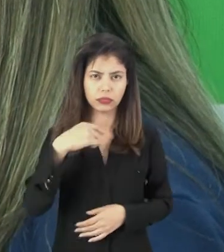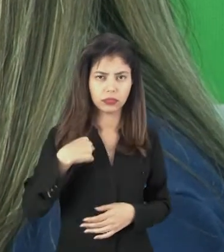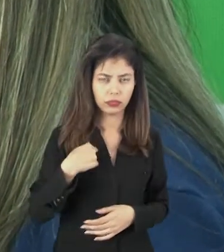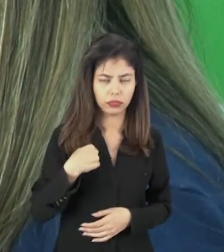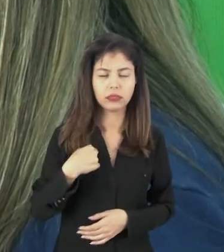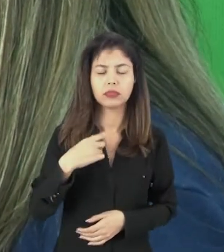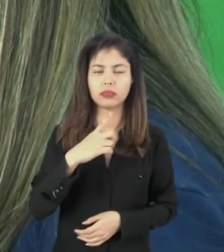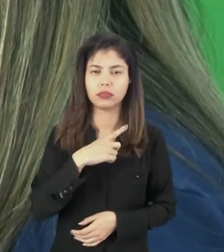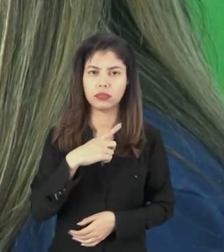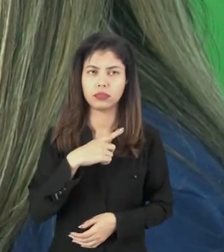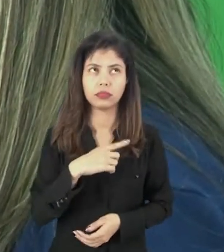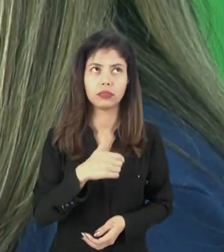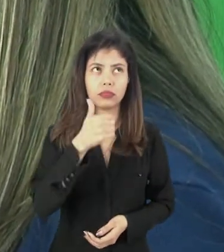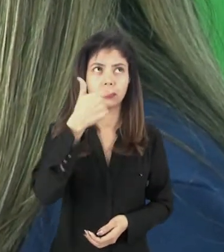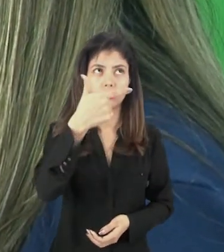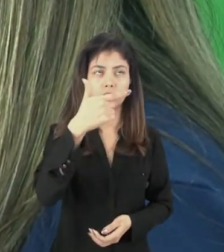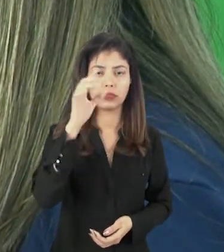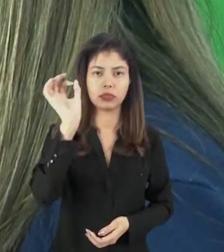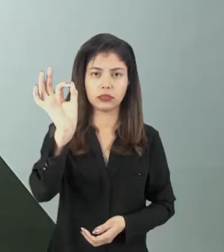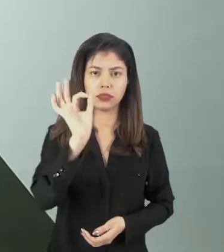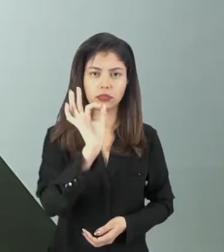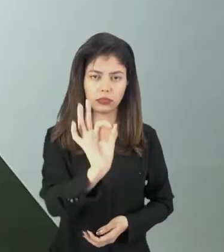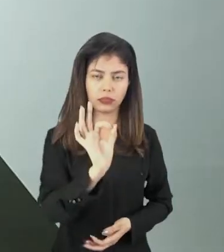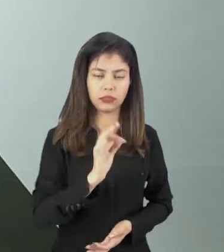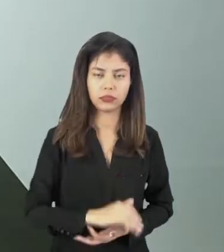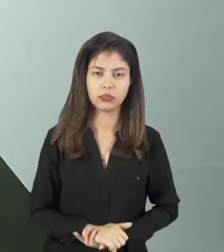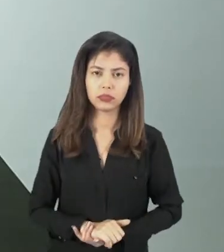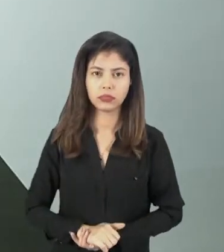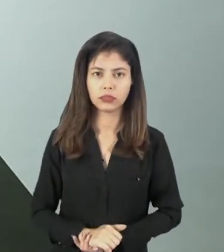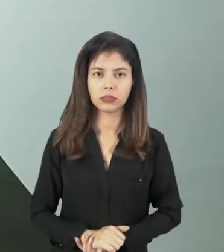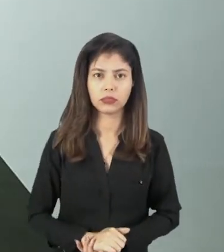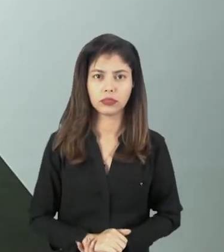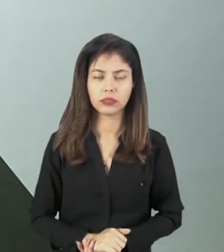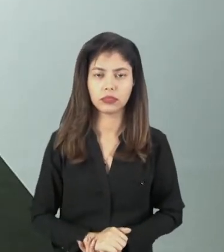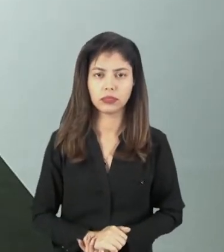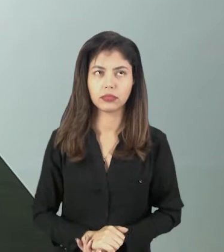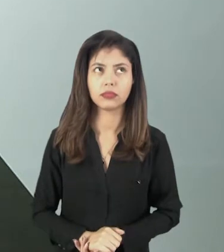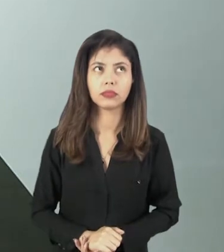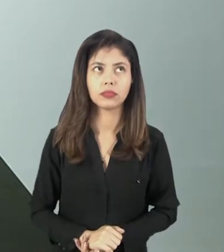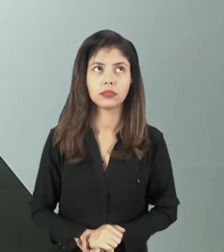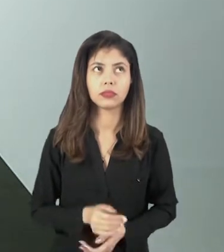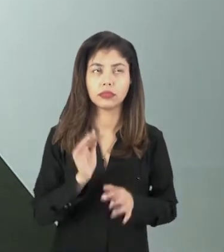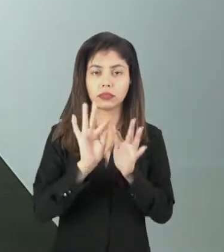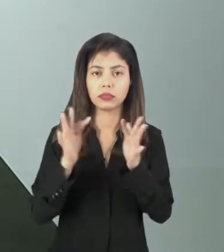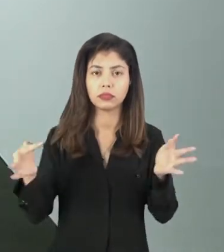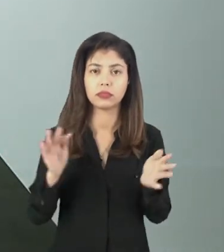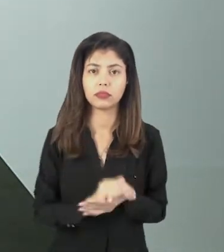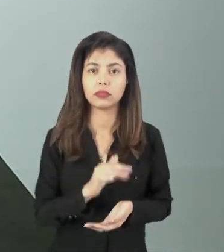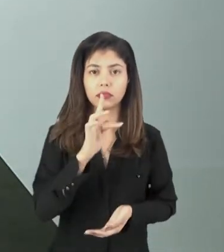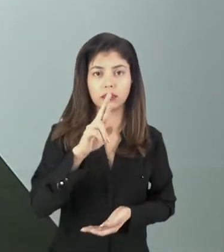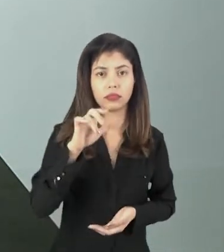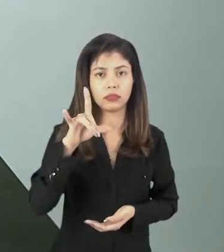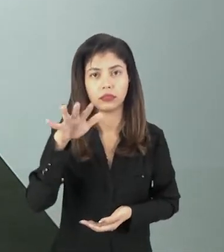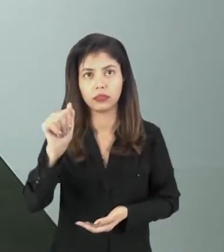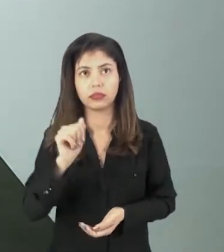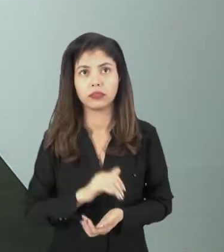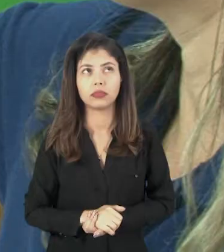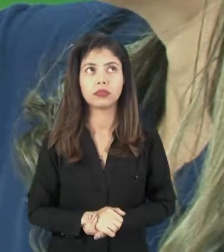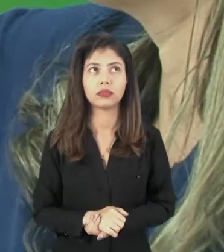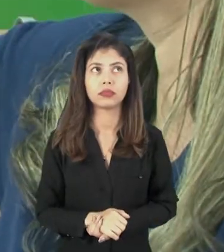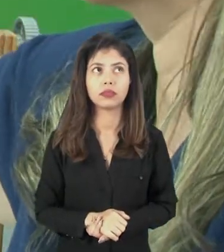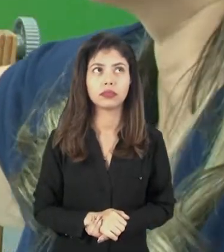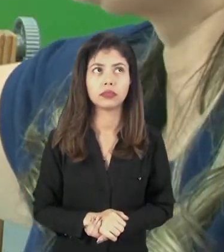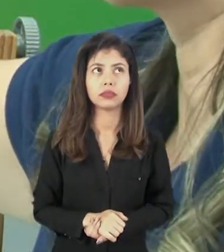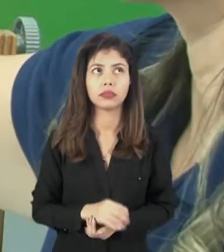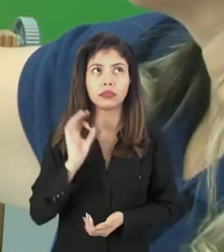se eu tiver dois por cento né Essa é a forma fracionada